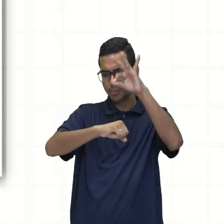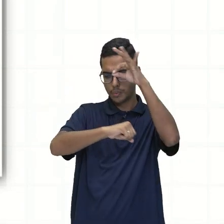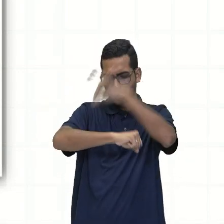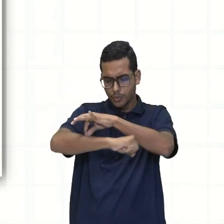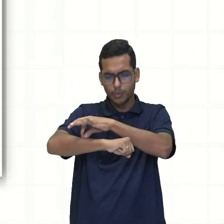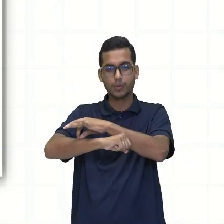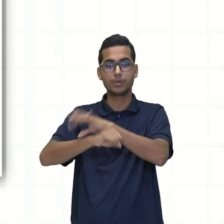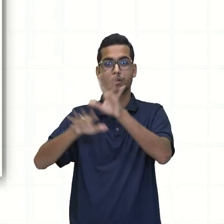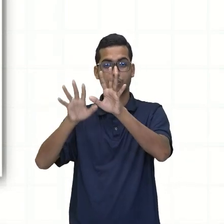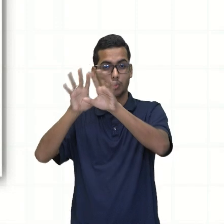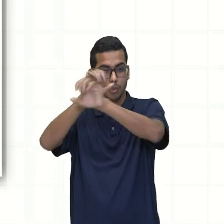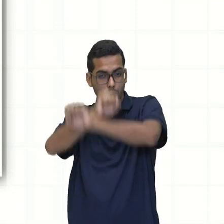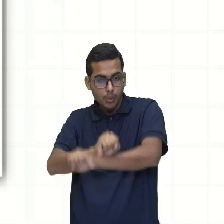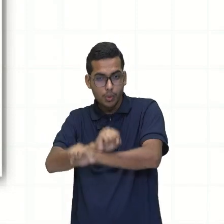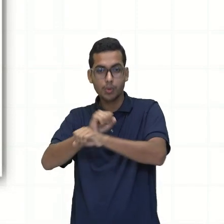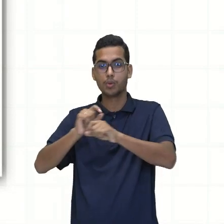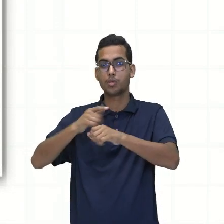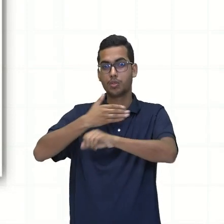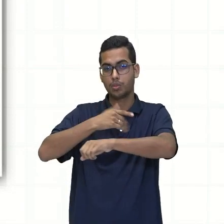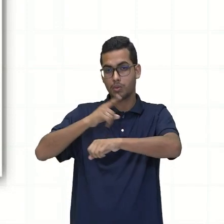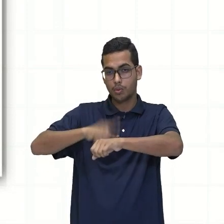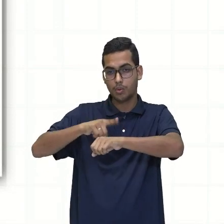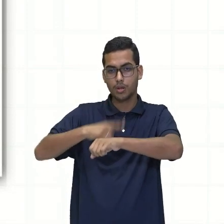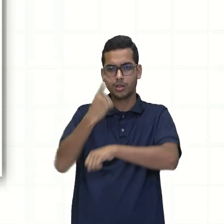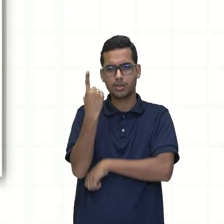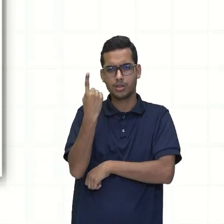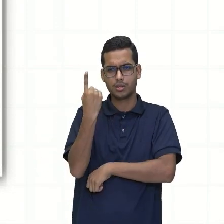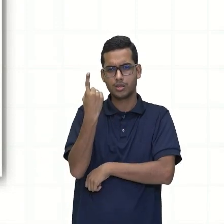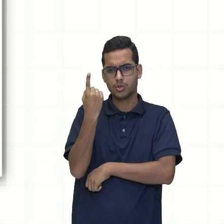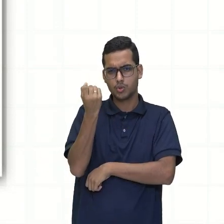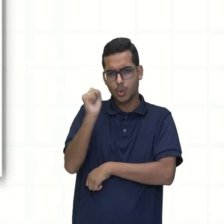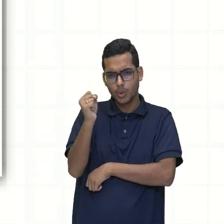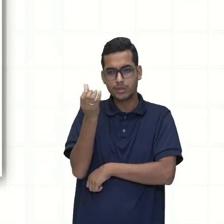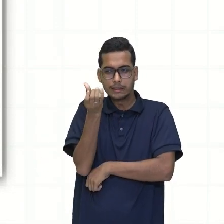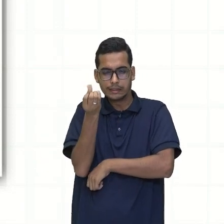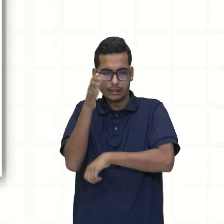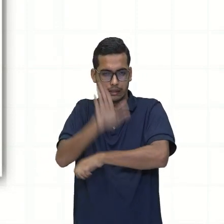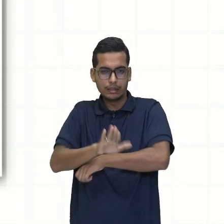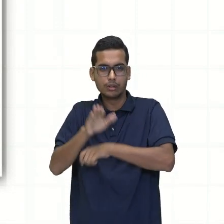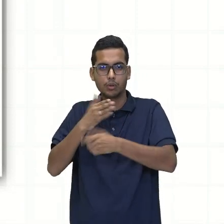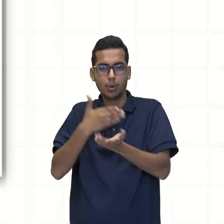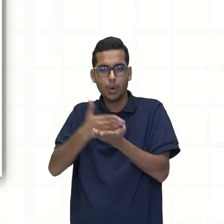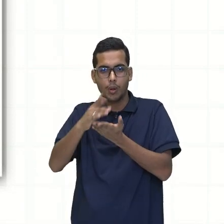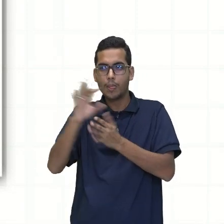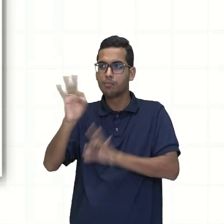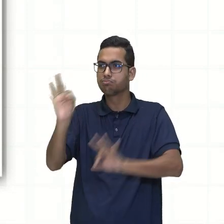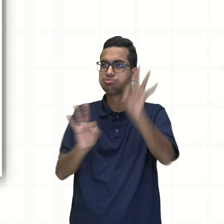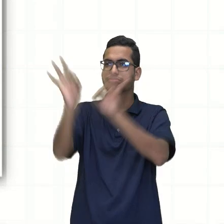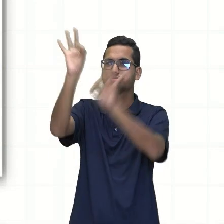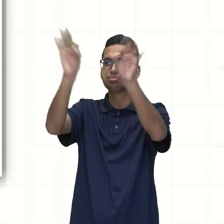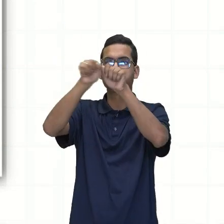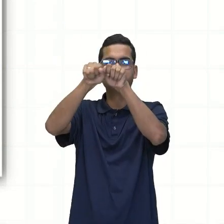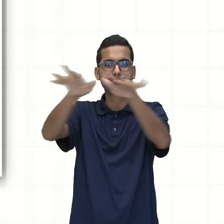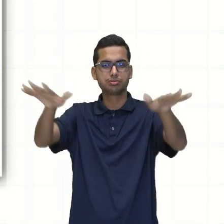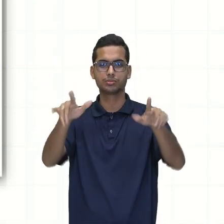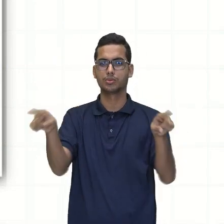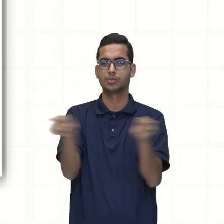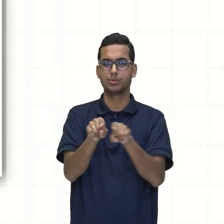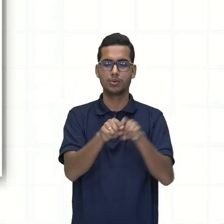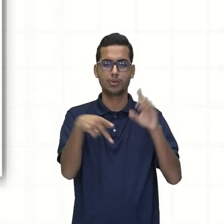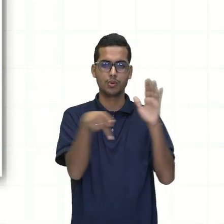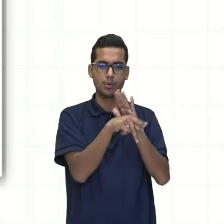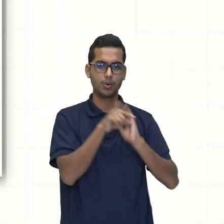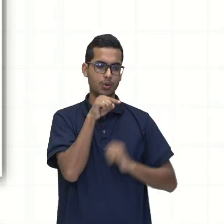começam a aparecer a partir das 18 horas. Já aqueles mosquitos causadores da dengue, eles vão